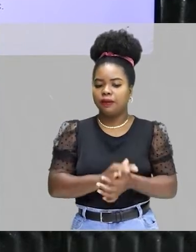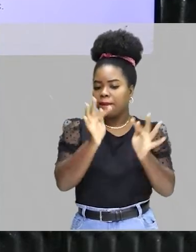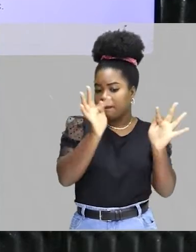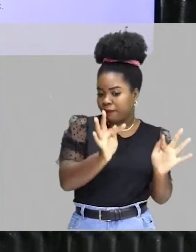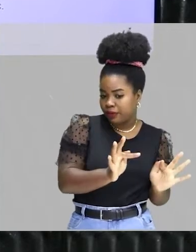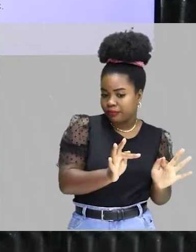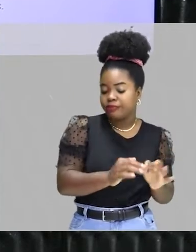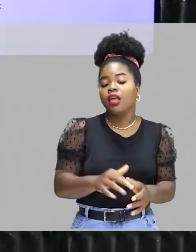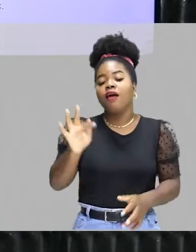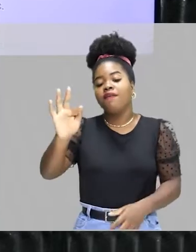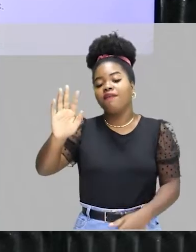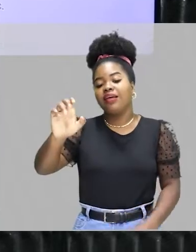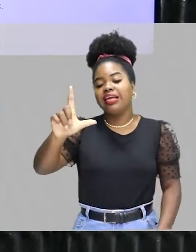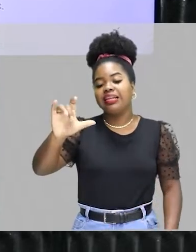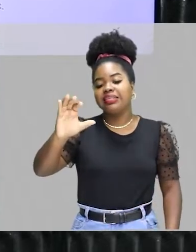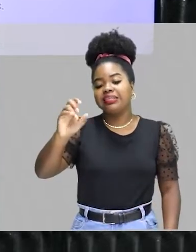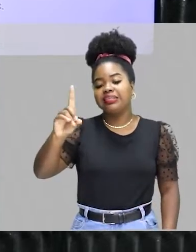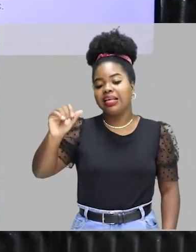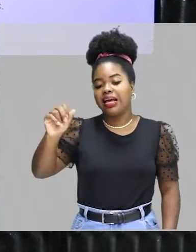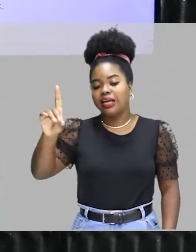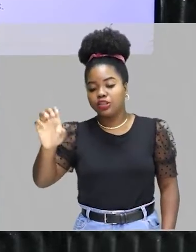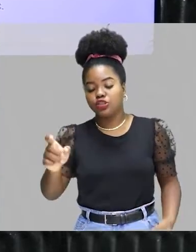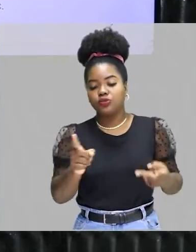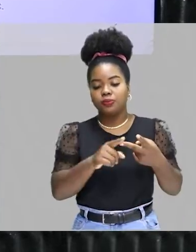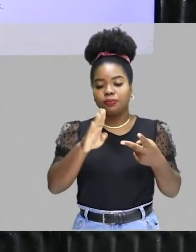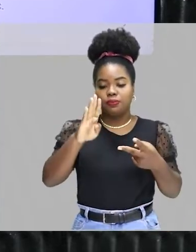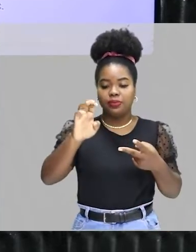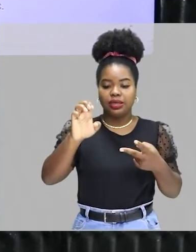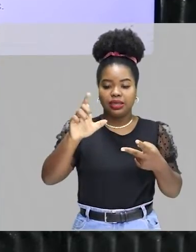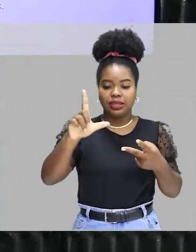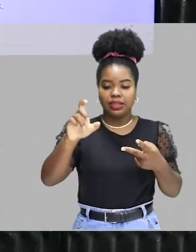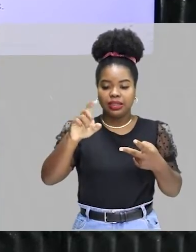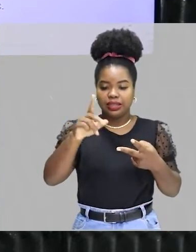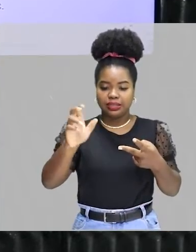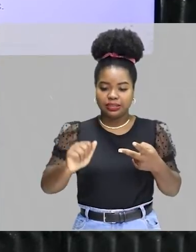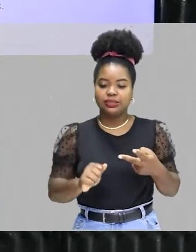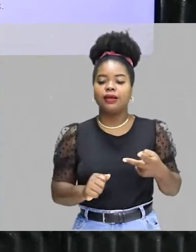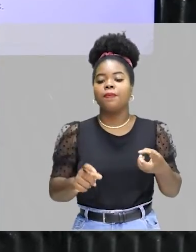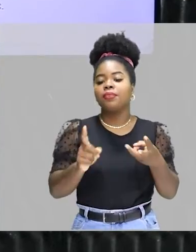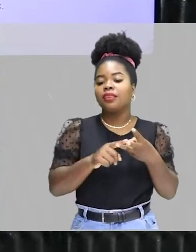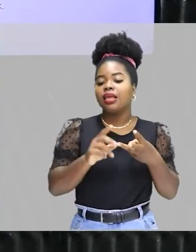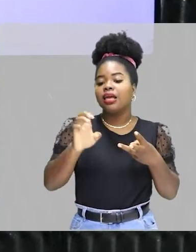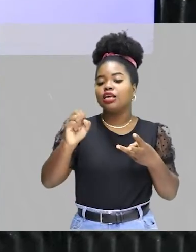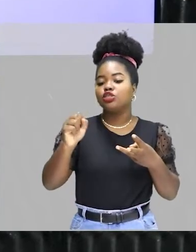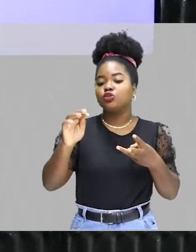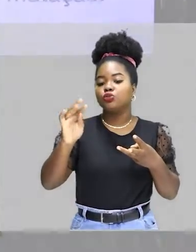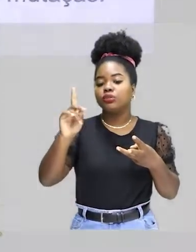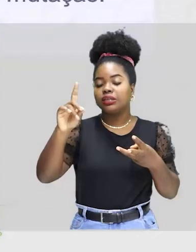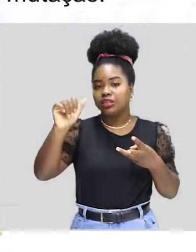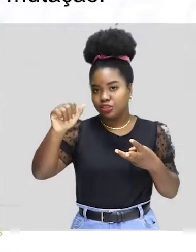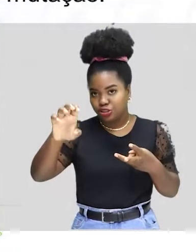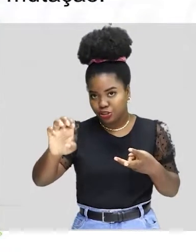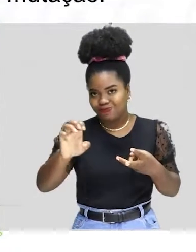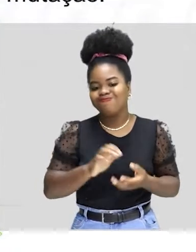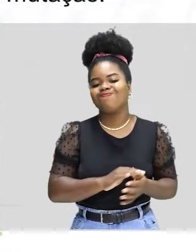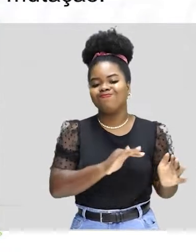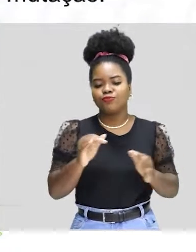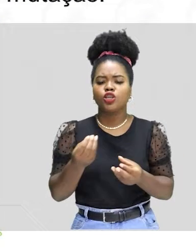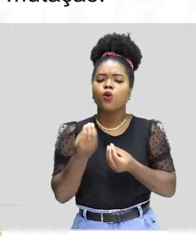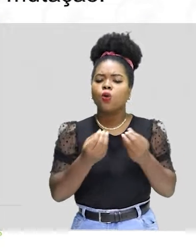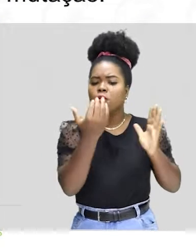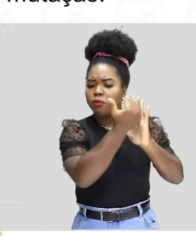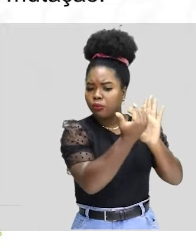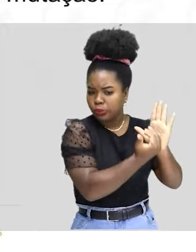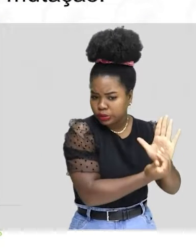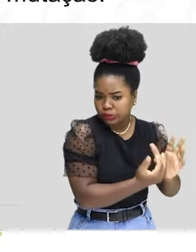Belo, beleza. Estudo, estudante, tá bom? Como eu posso classificar a derivação? Então,